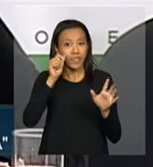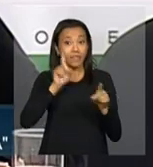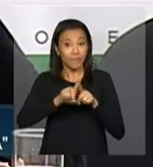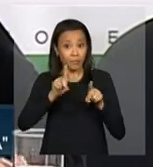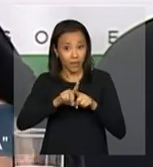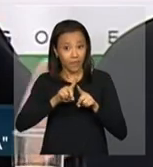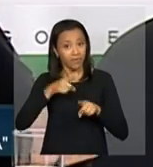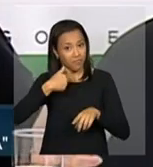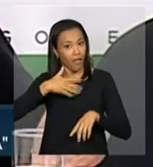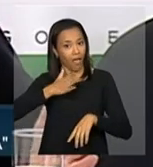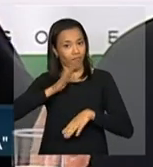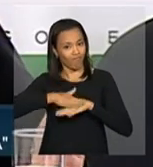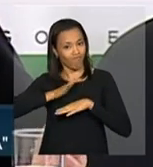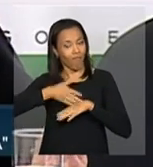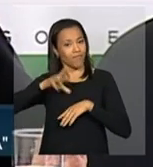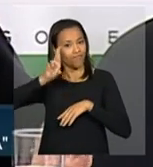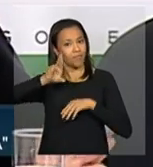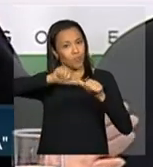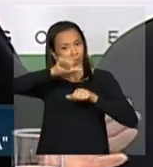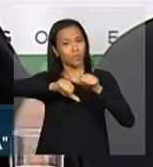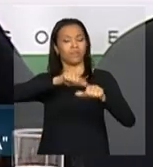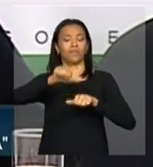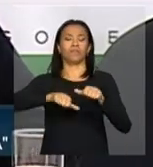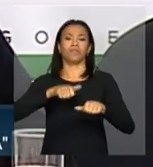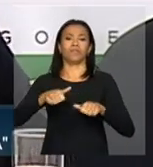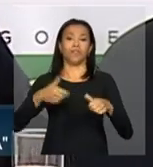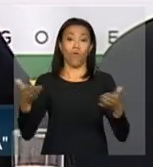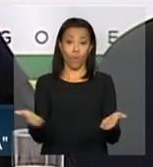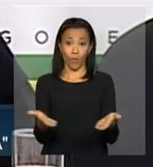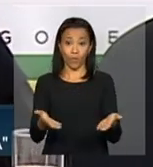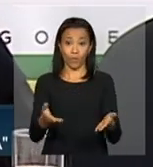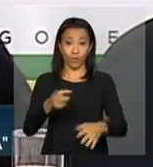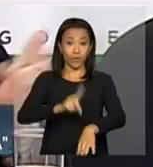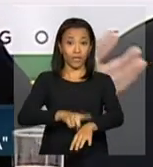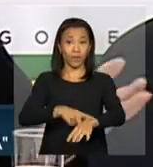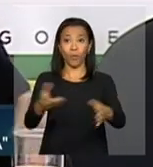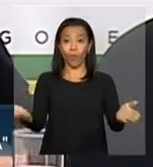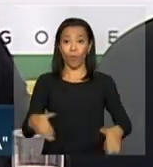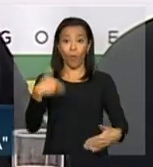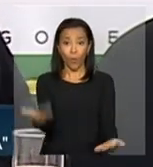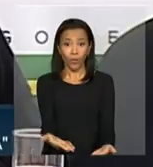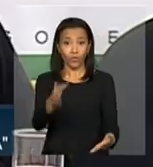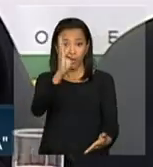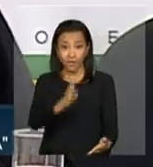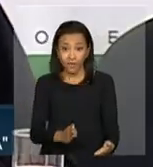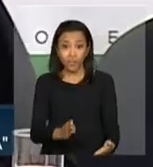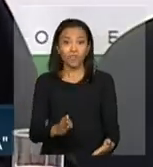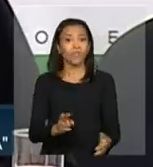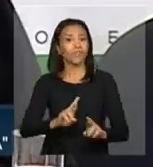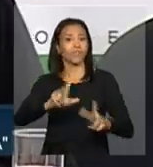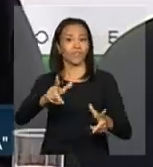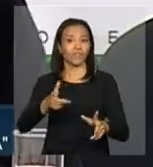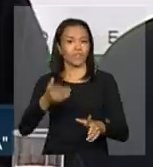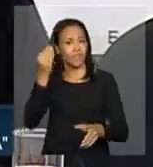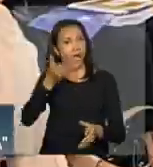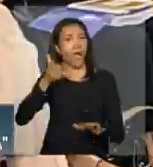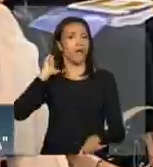reformas. Ou seja, vivemos um Brasil em outros tempos que nós não entendíamos até há pouco tempo atrás.